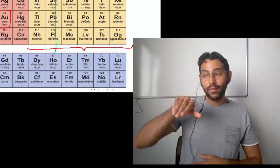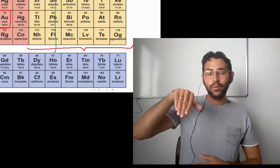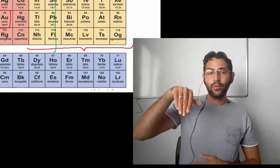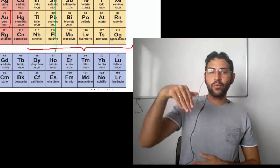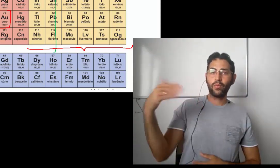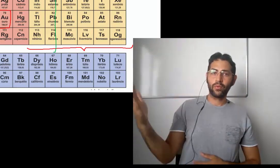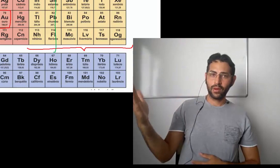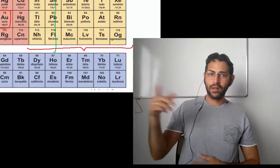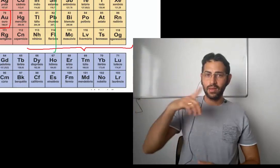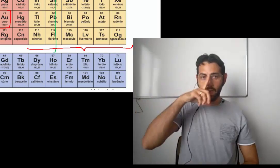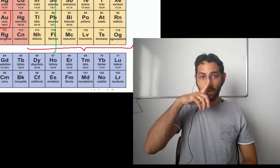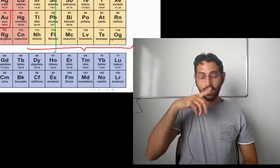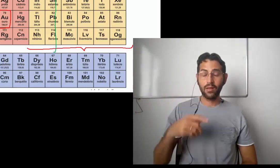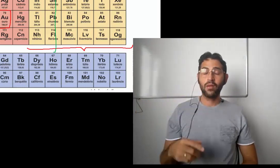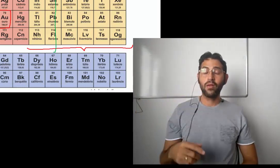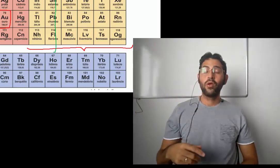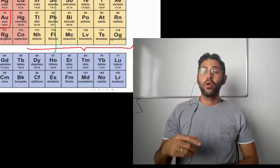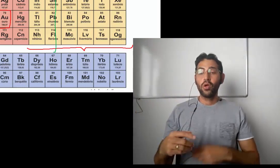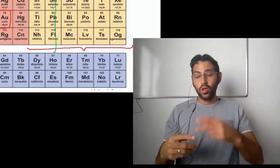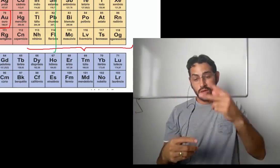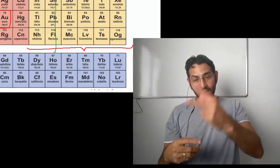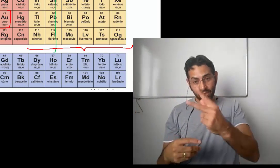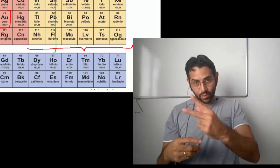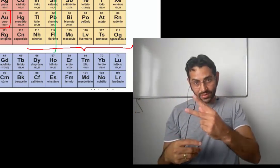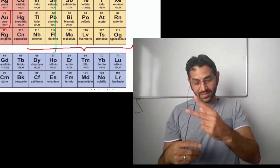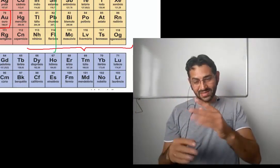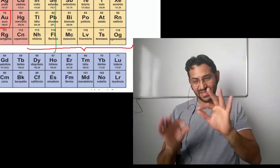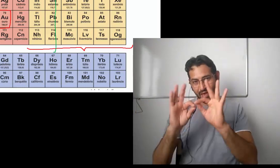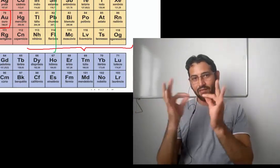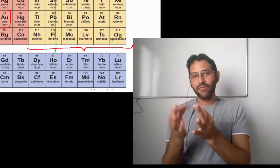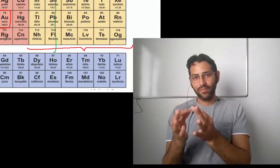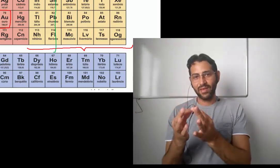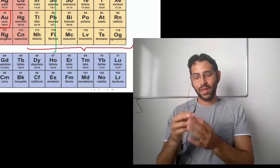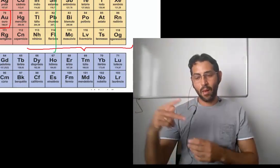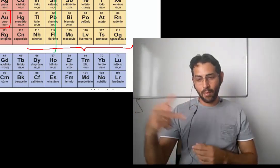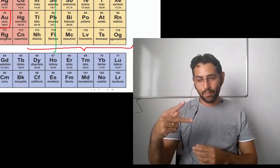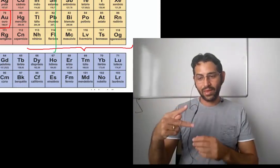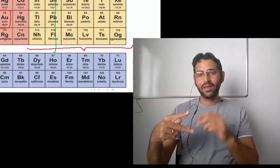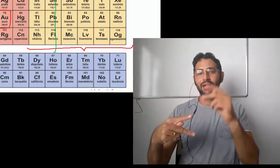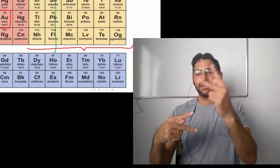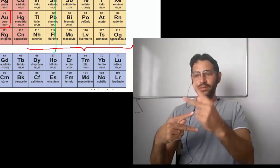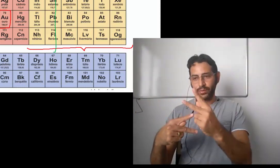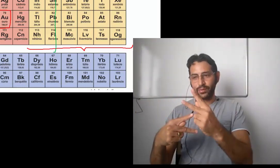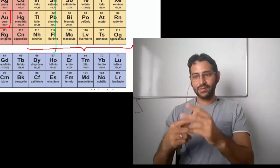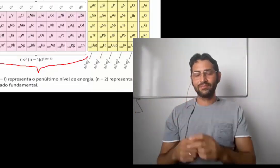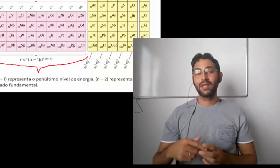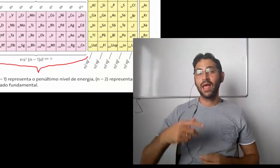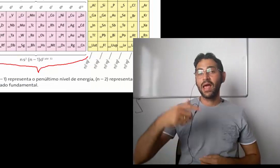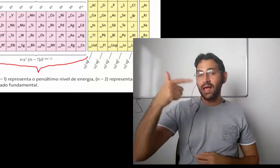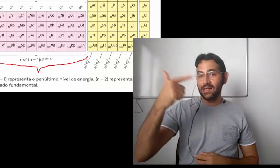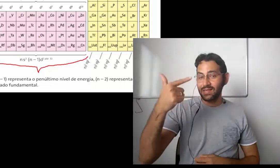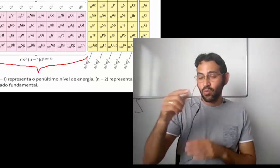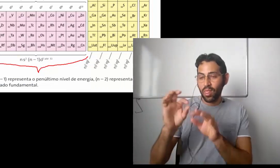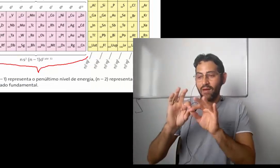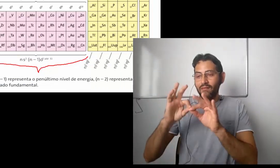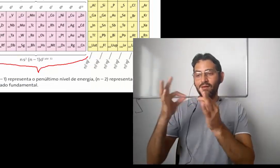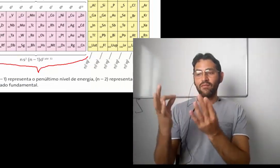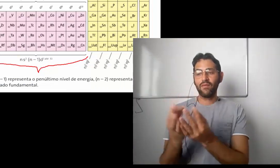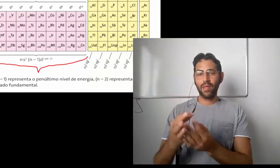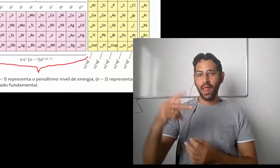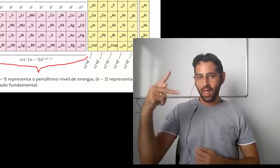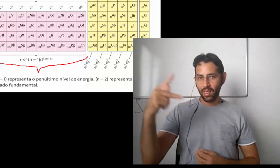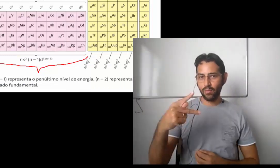Se fosse S, seria esses aqui, ó. Ou é um ou é o outro. Mas é P, então eu vou lá para o outro